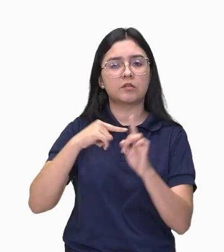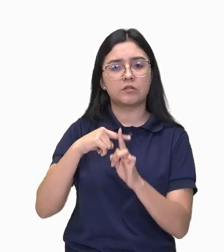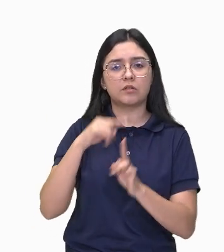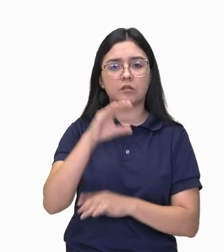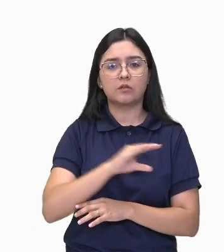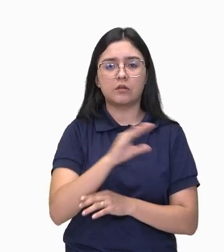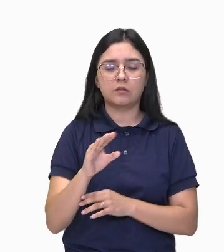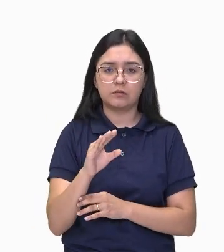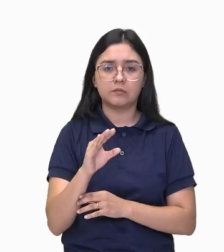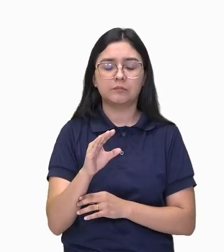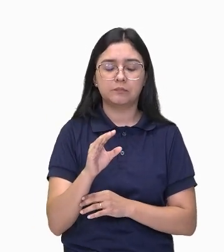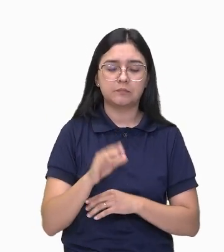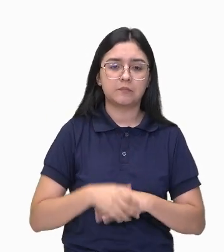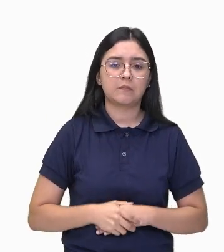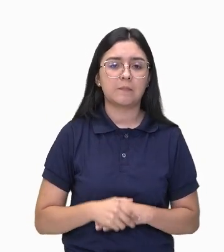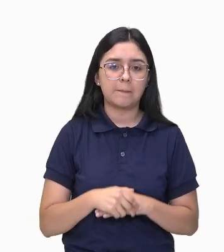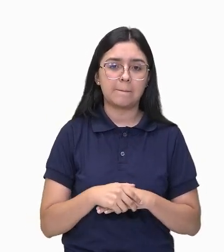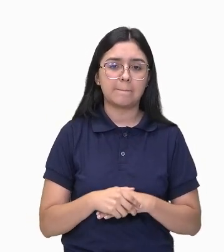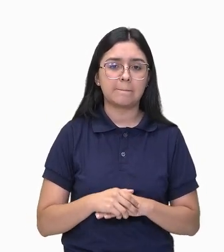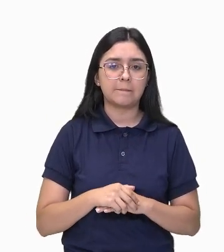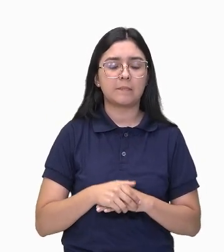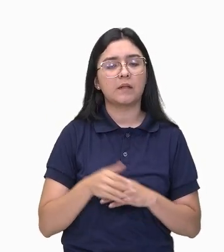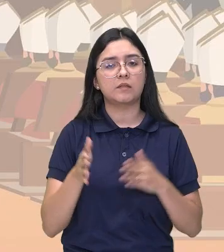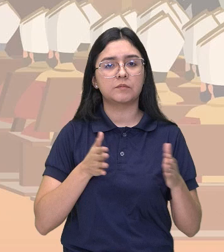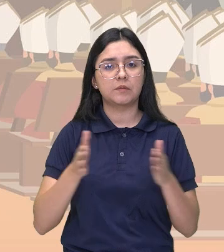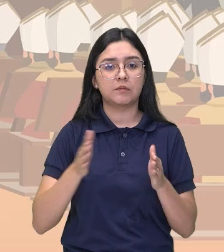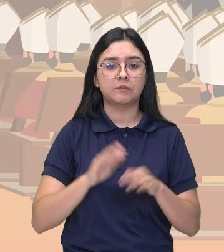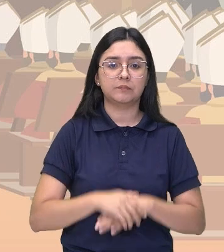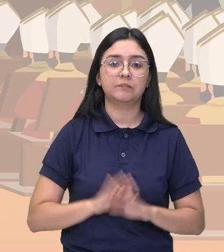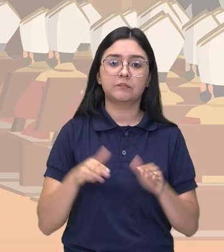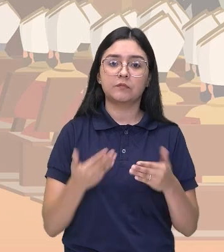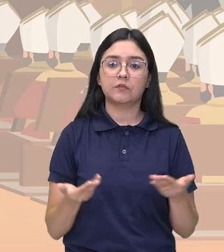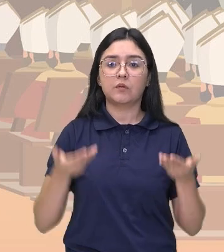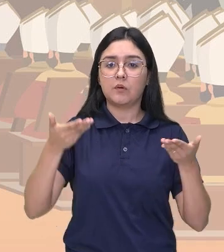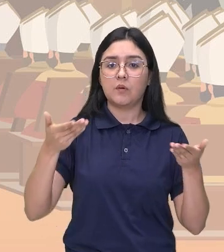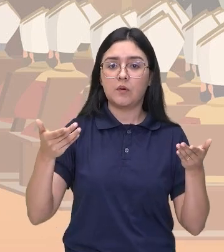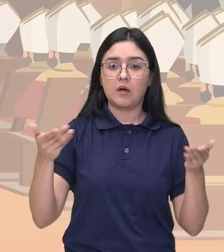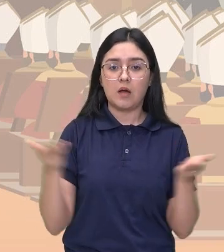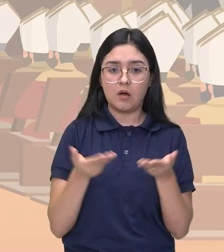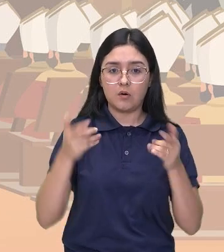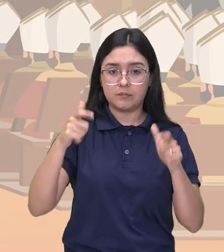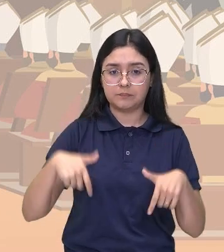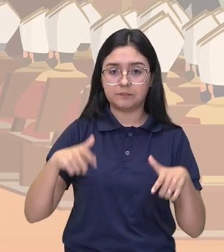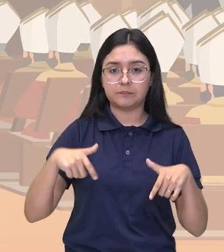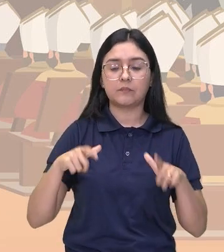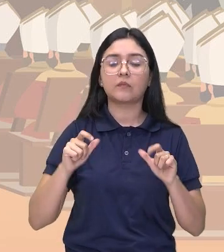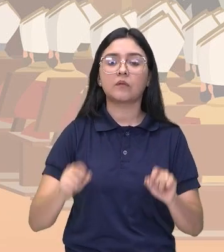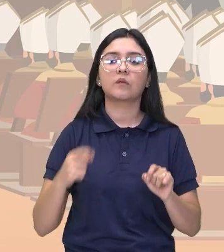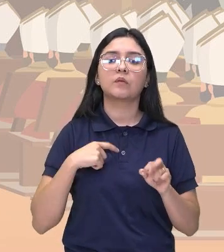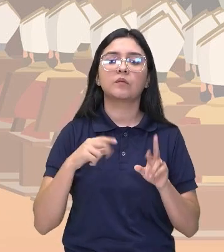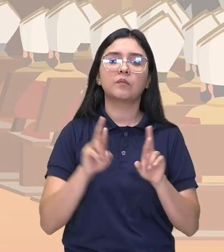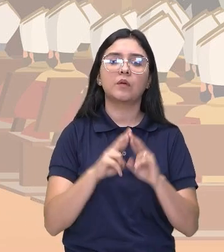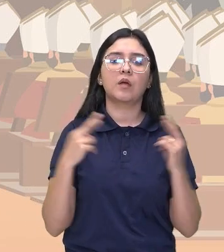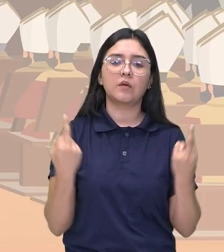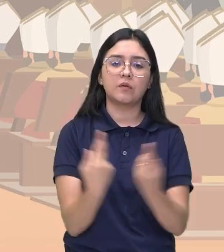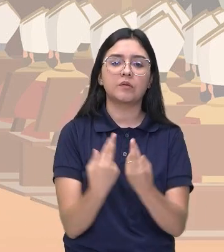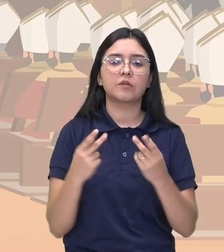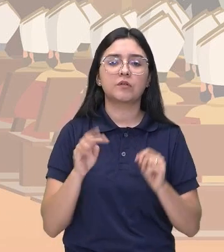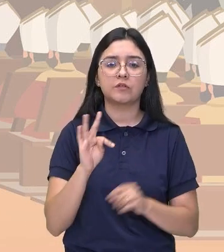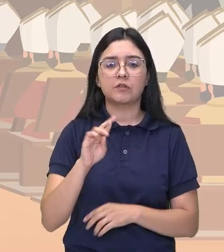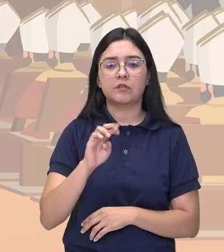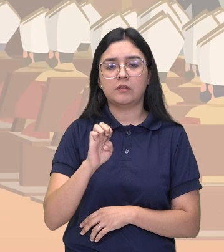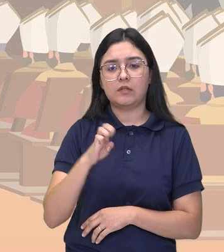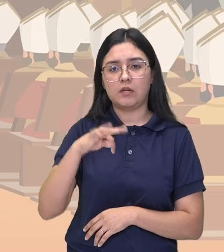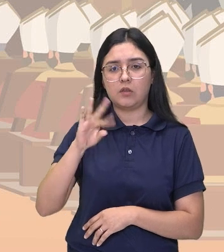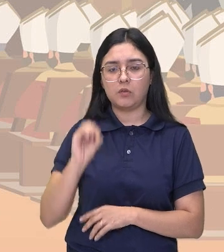Igreja Cristã a partir desse momento. Estou aqui agora, diretamente do Concílio de Trento, justamente para analisar as